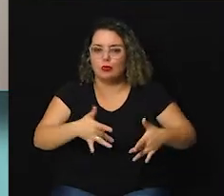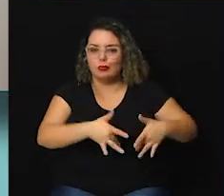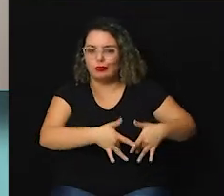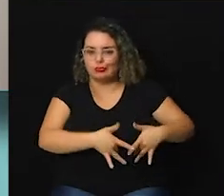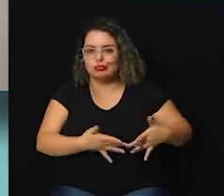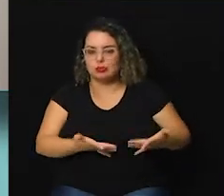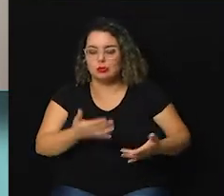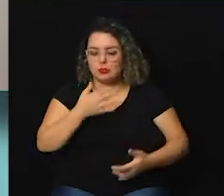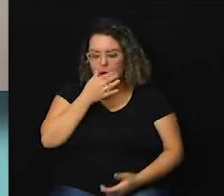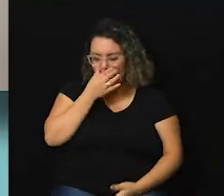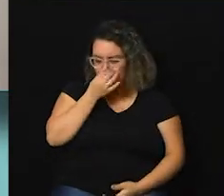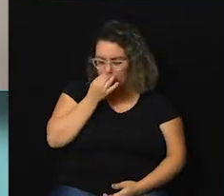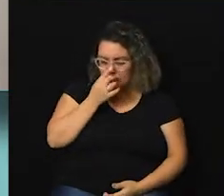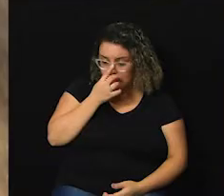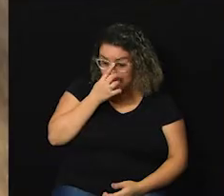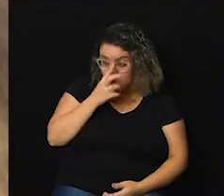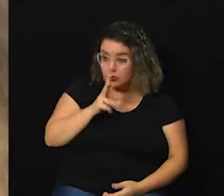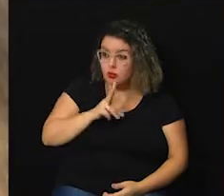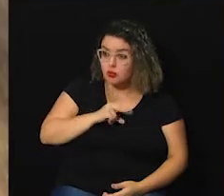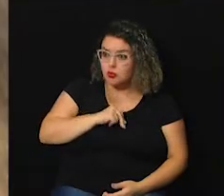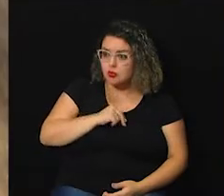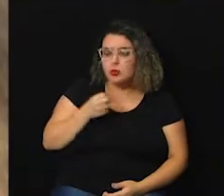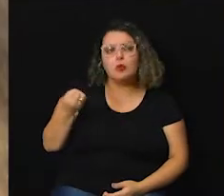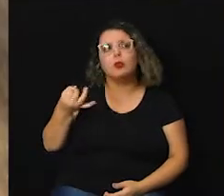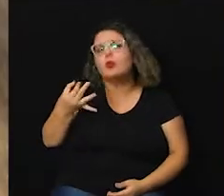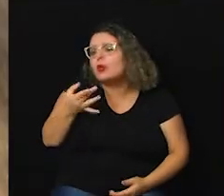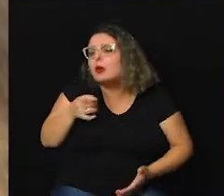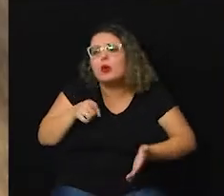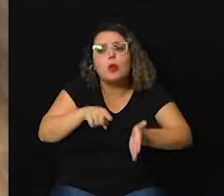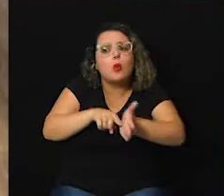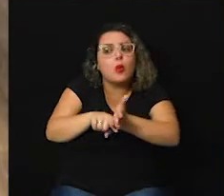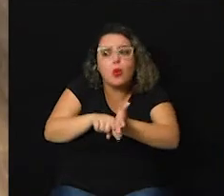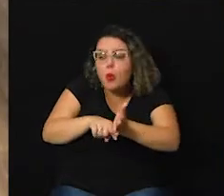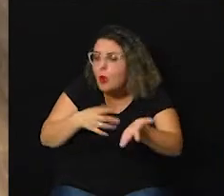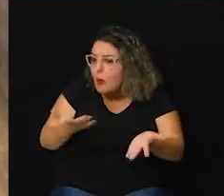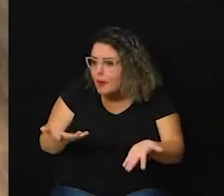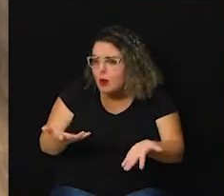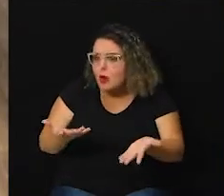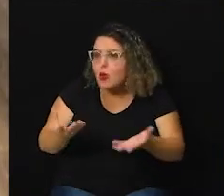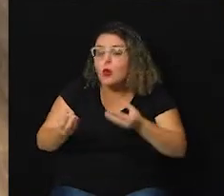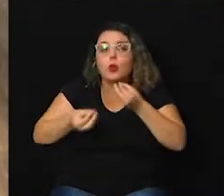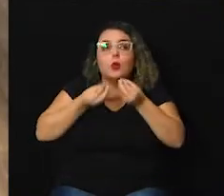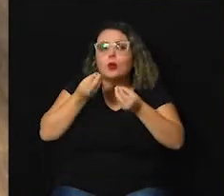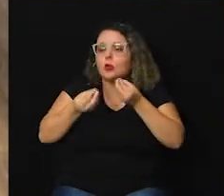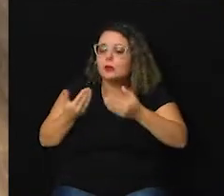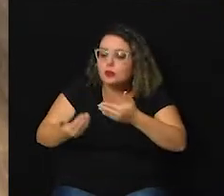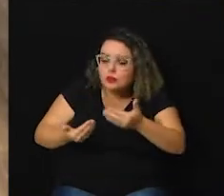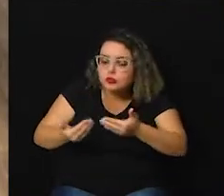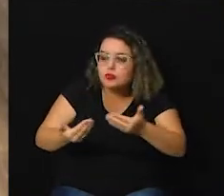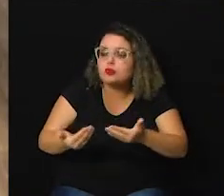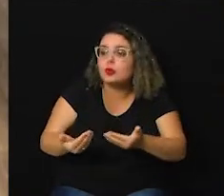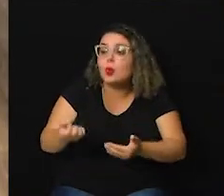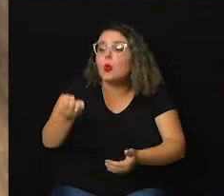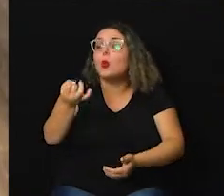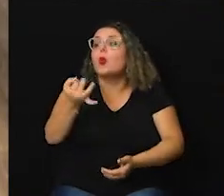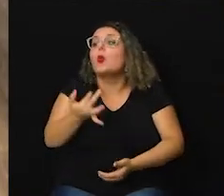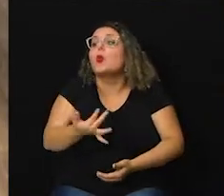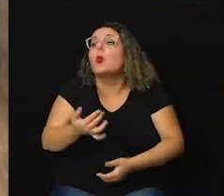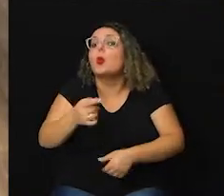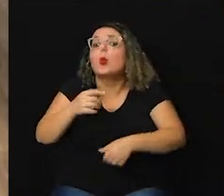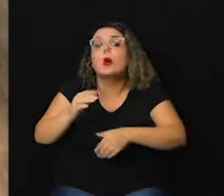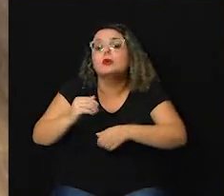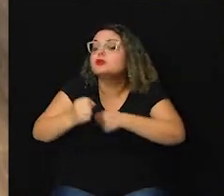aves. Quanto tempo dura uma pesquisa como essa, Neiva? Ou seja, como é que foram esses processos? Depois de quanto